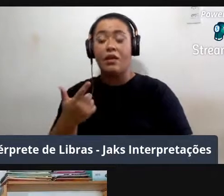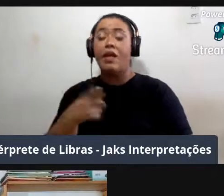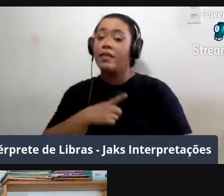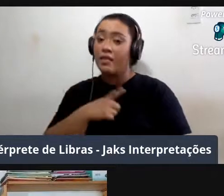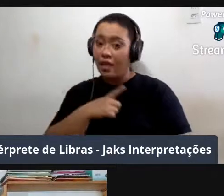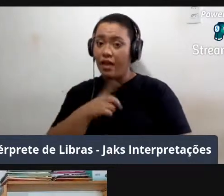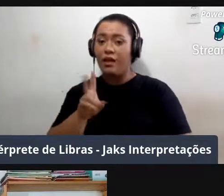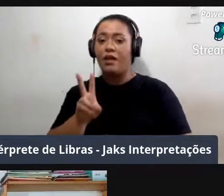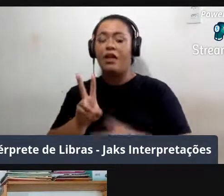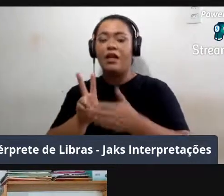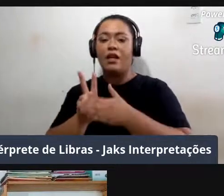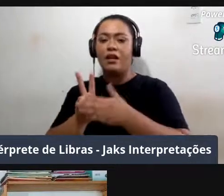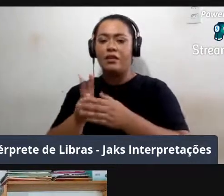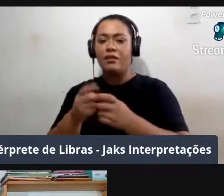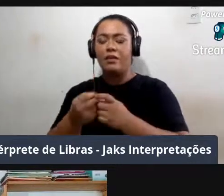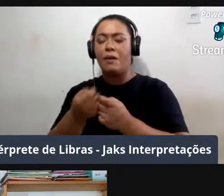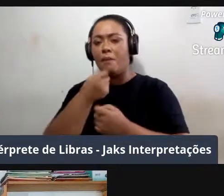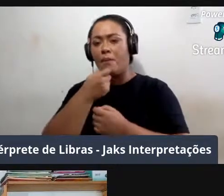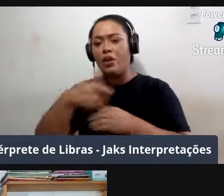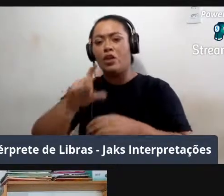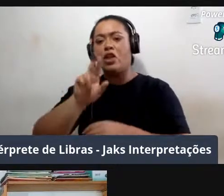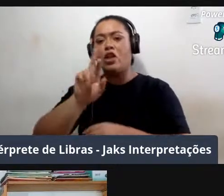território demarcado?